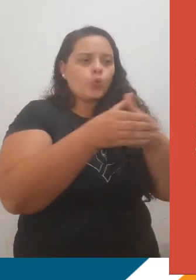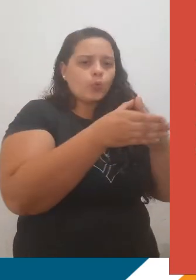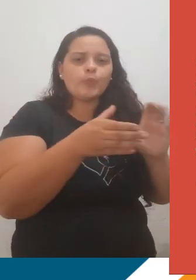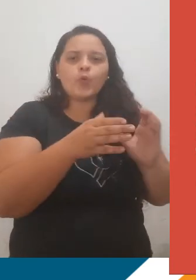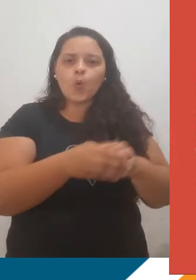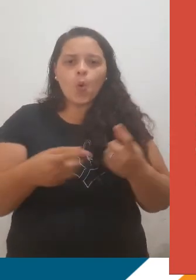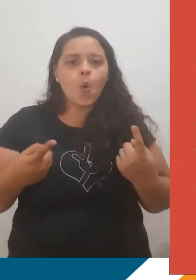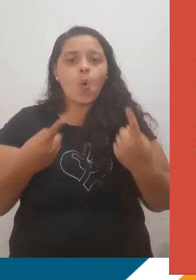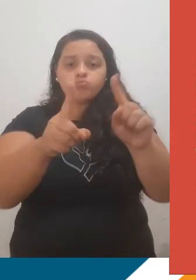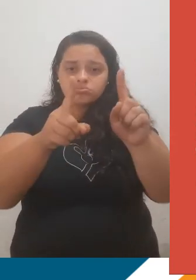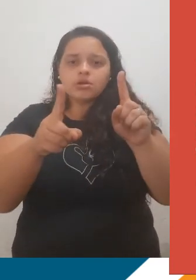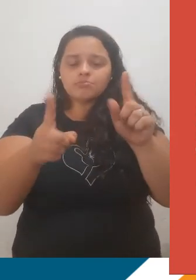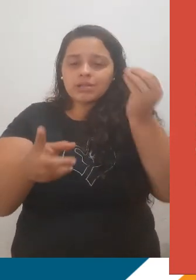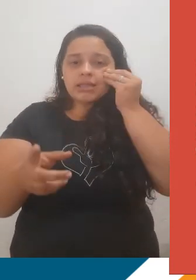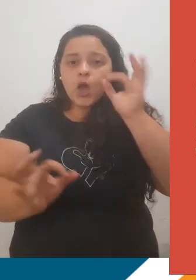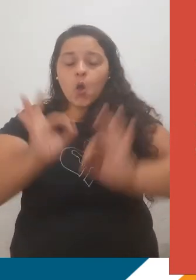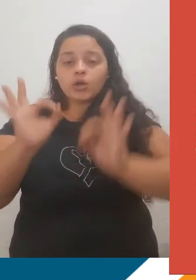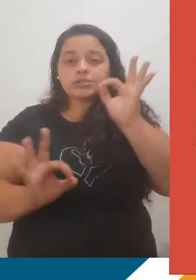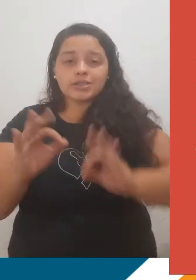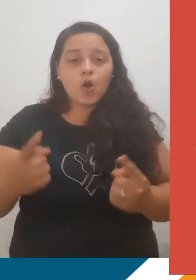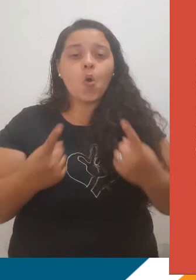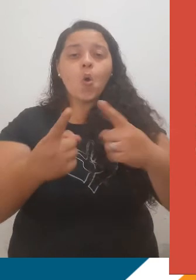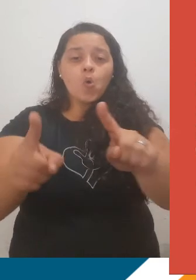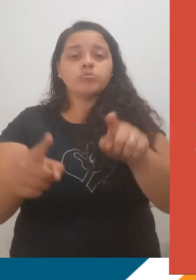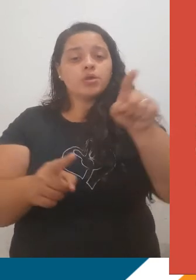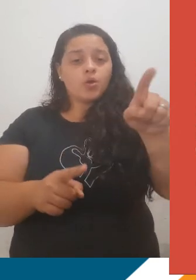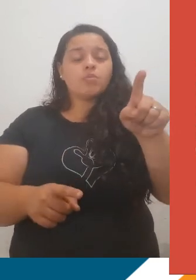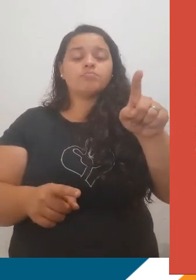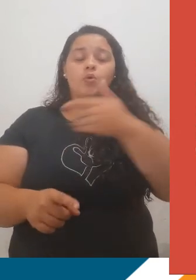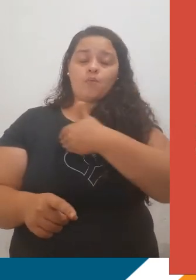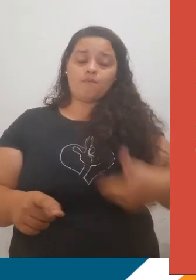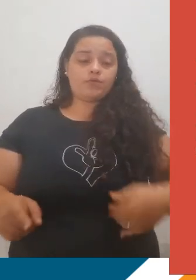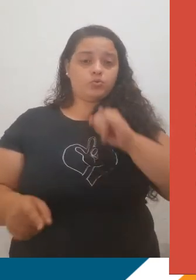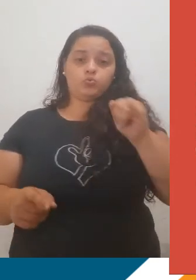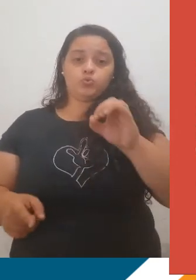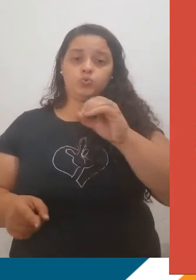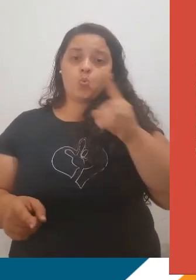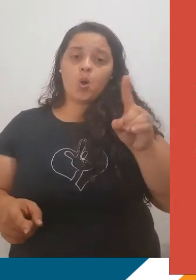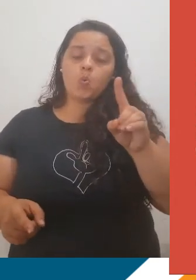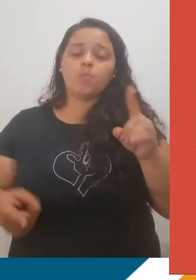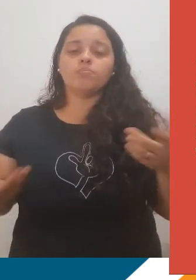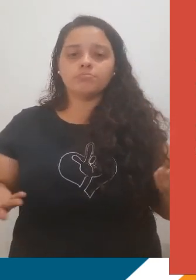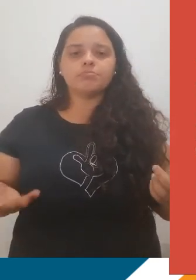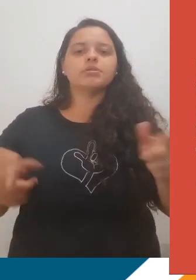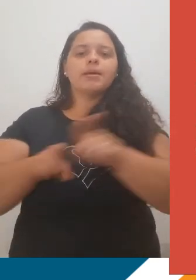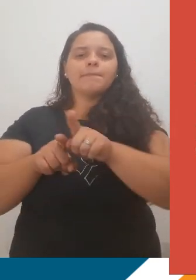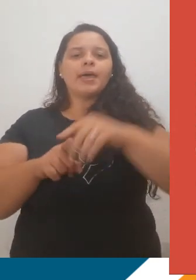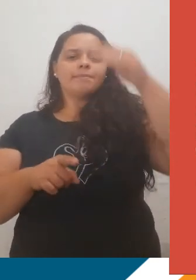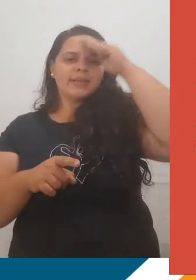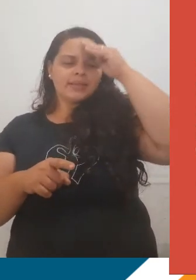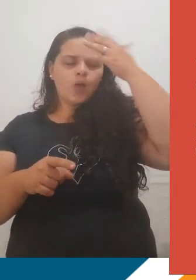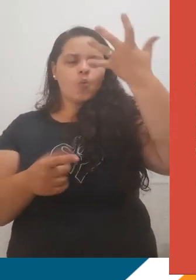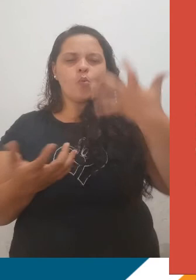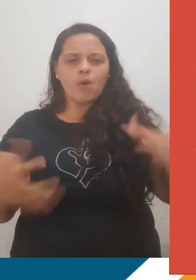se organizar para combater esse governo do João Goulart. E, por último, a gente ainda tem uma insatisfação dos militares que,